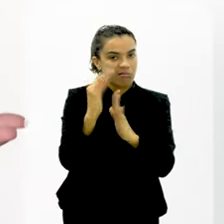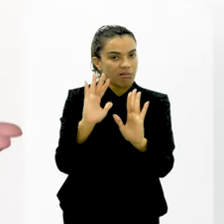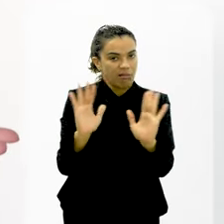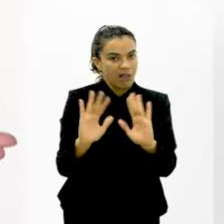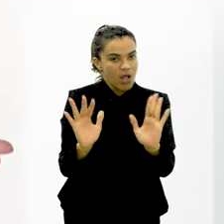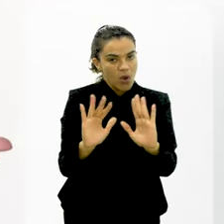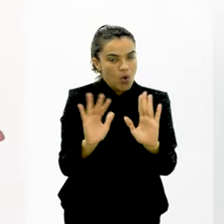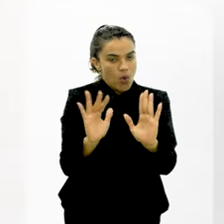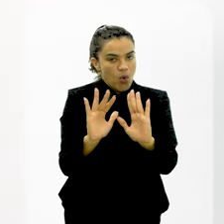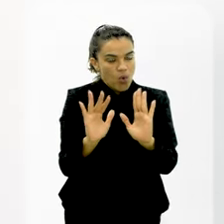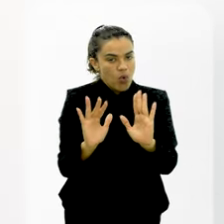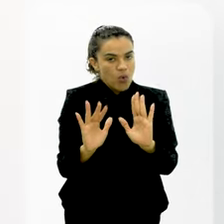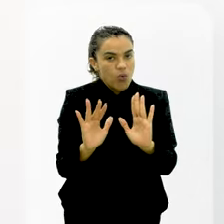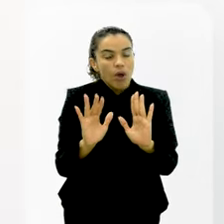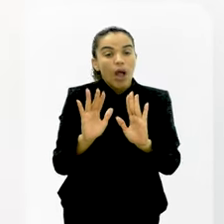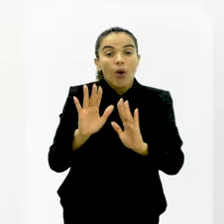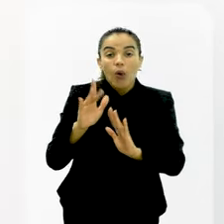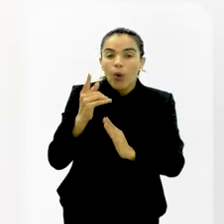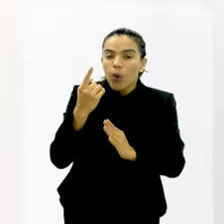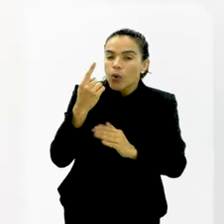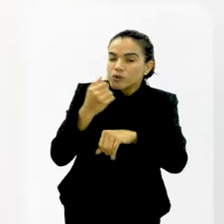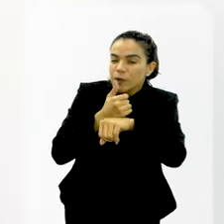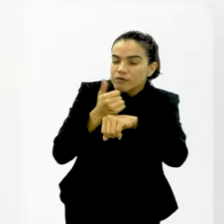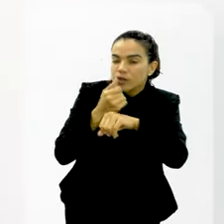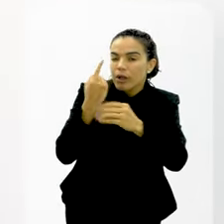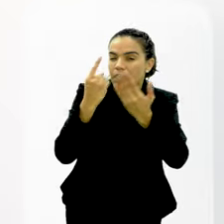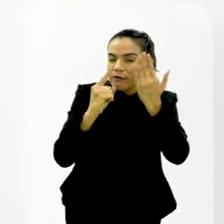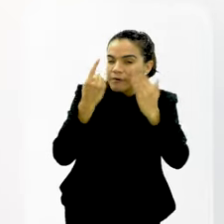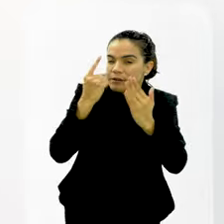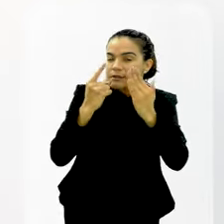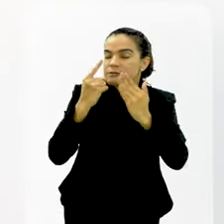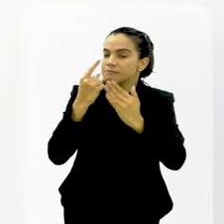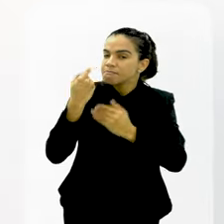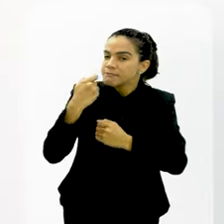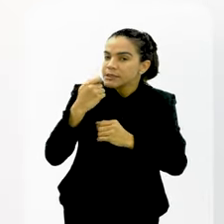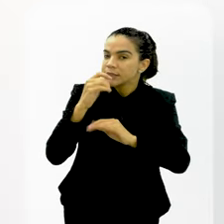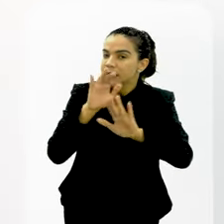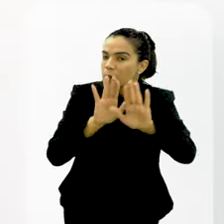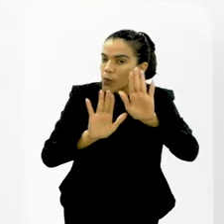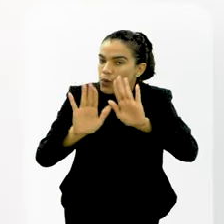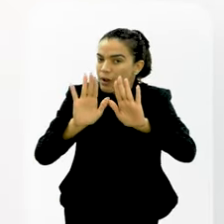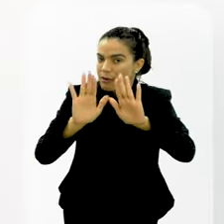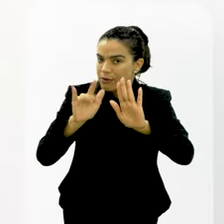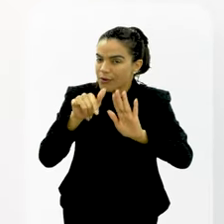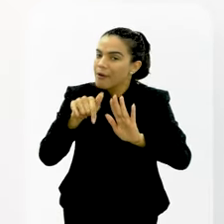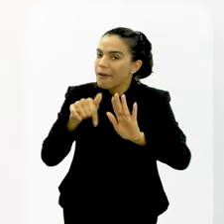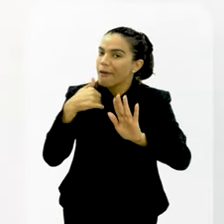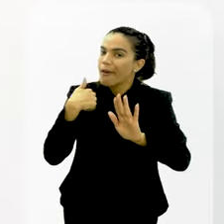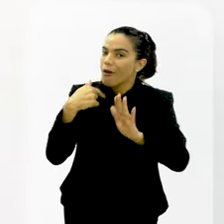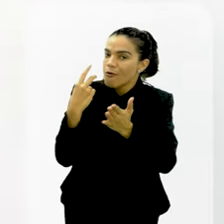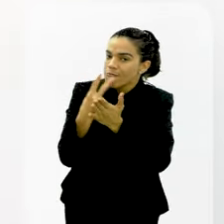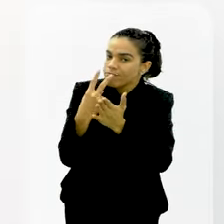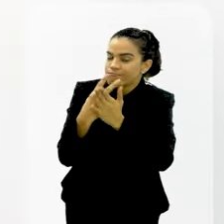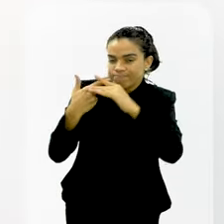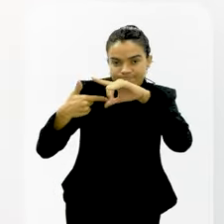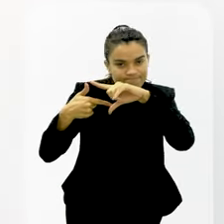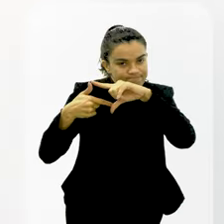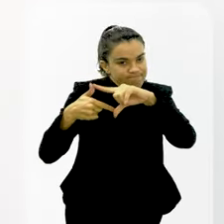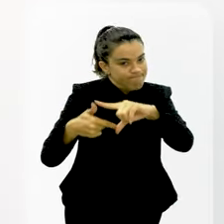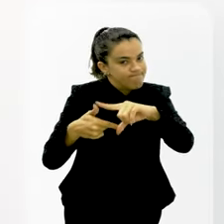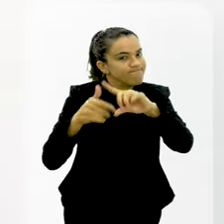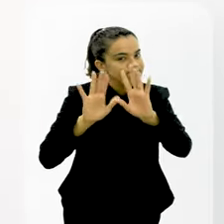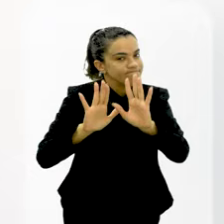parada iluminada, né? Eu acho que os carnavalescos precisam ter esse cuidado, e foi o cuidado que a